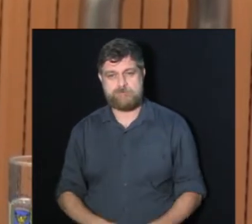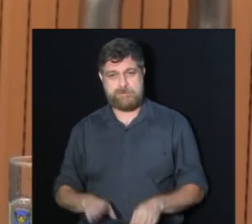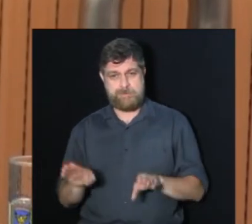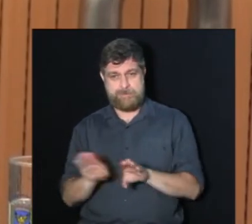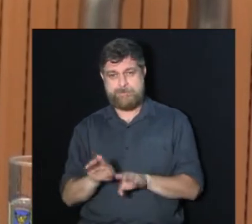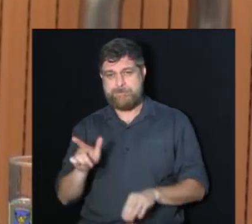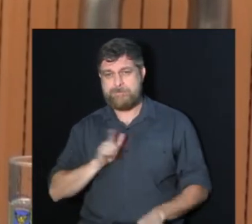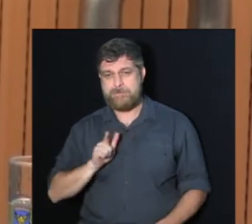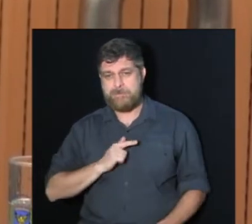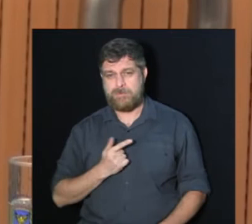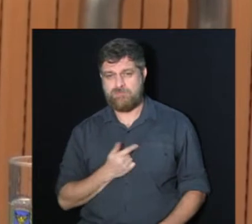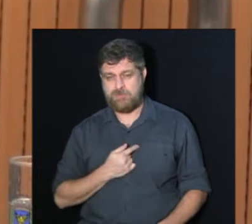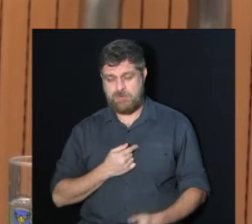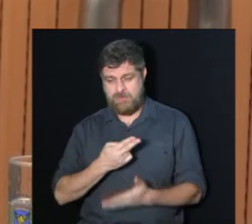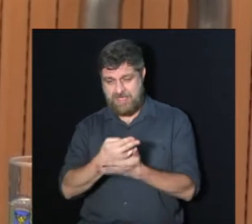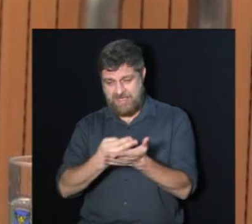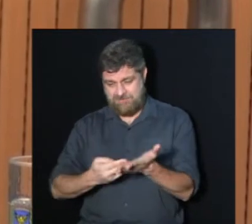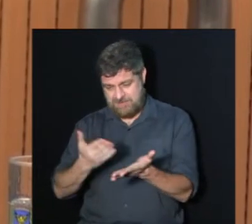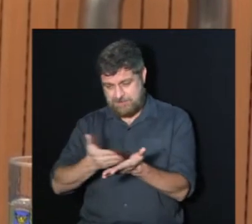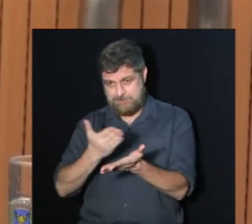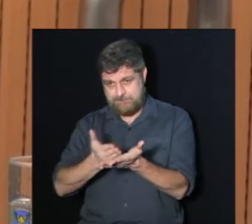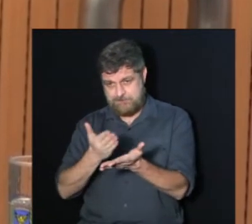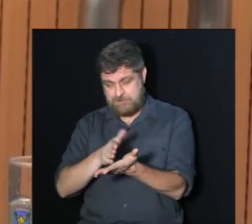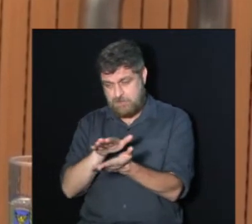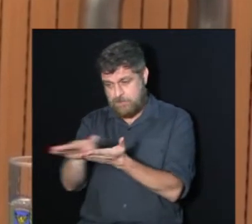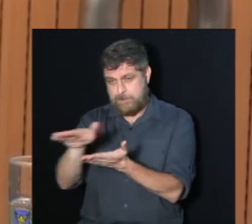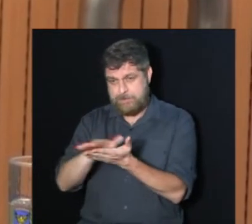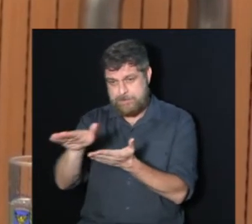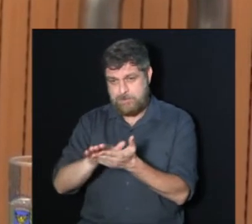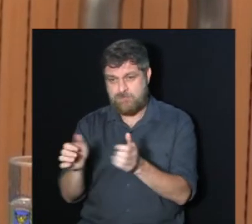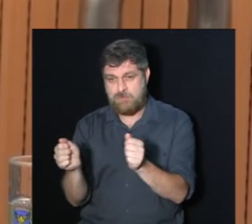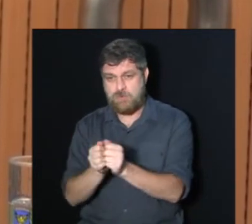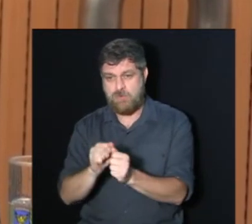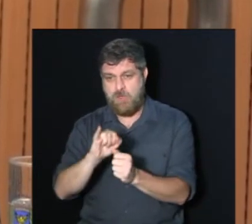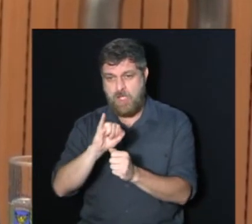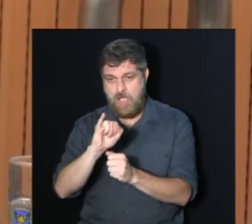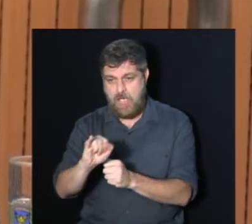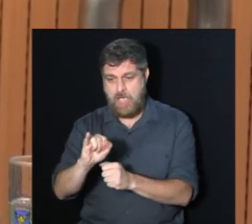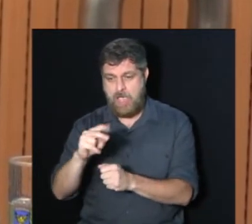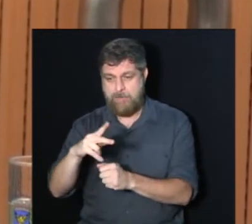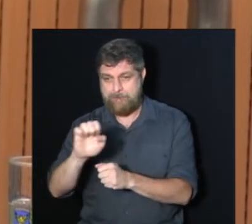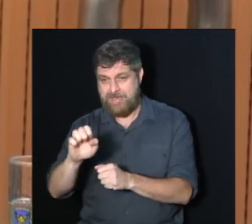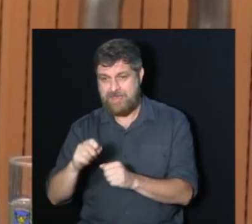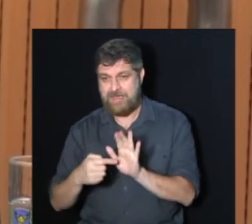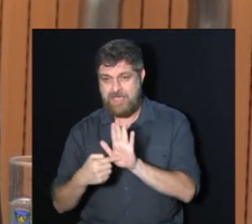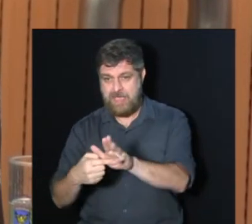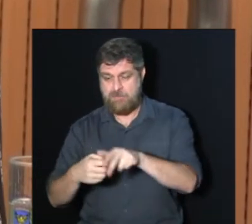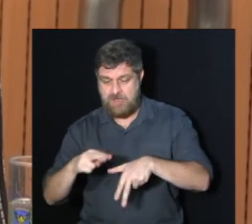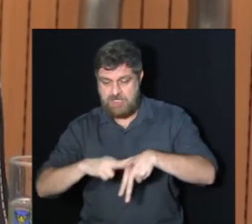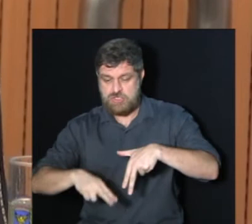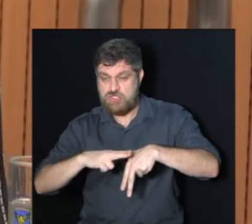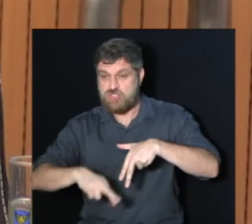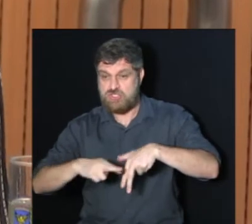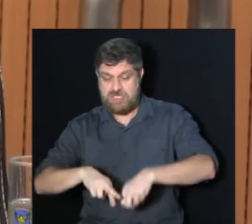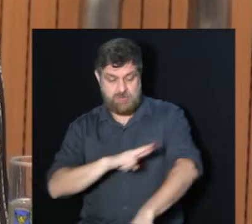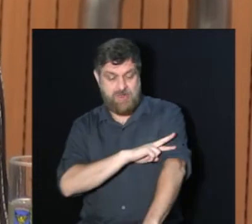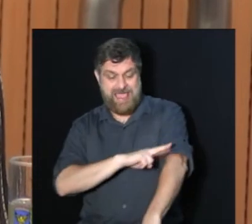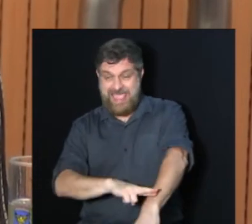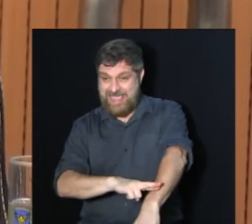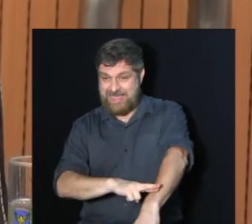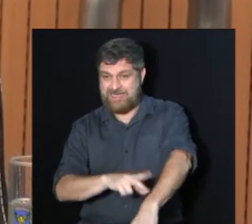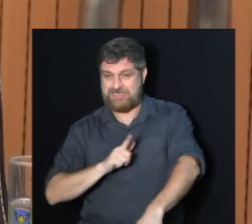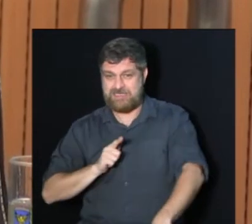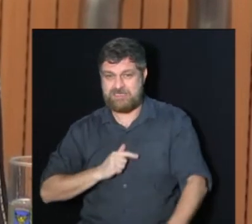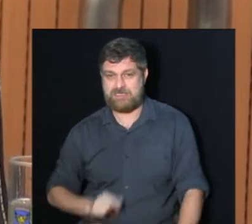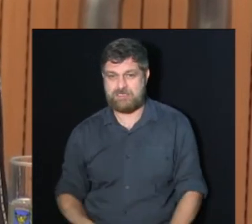também uma publicação que nós fazemos junto com o IPEA, que se chama Retrato das Desigualdades de Gênero e Raça, que está